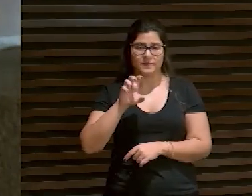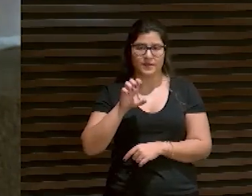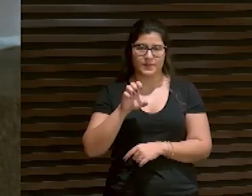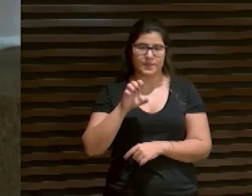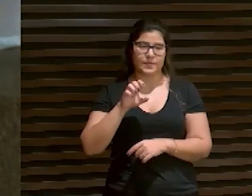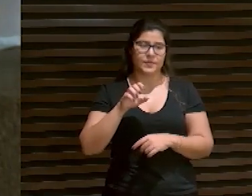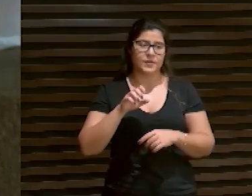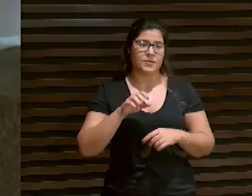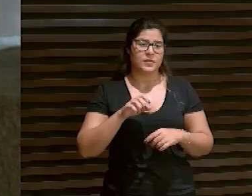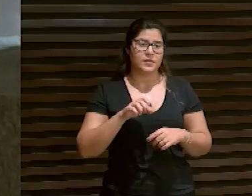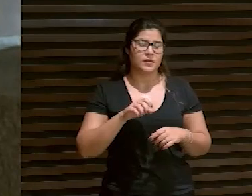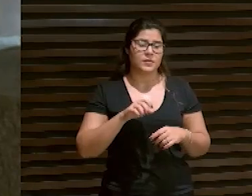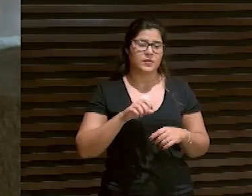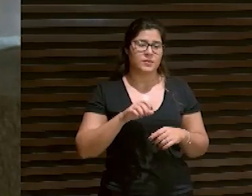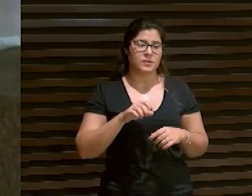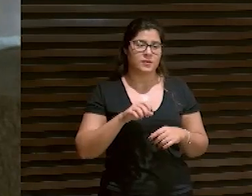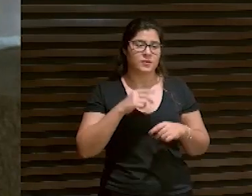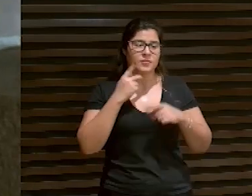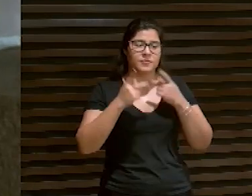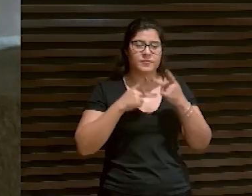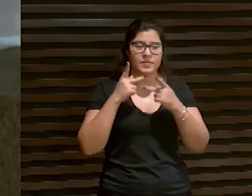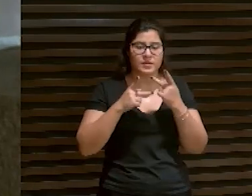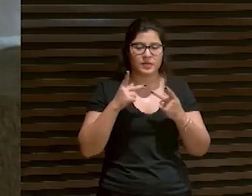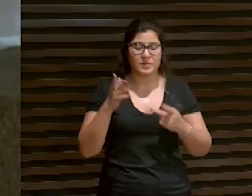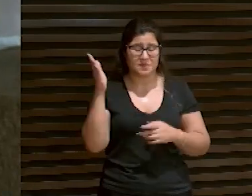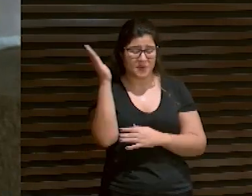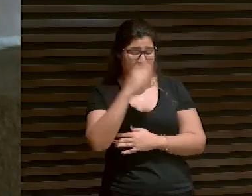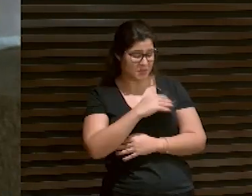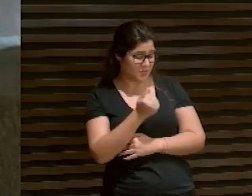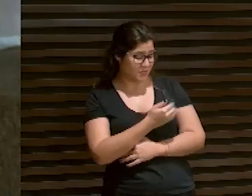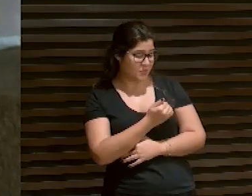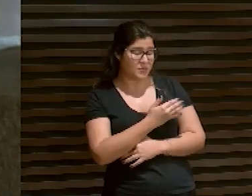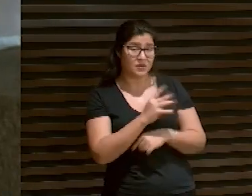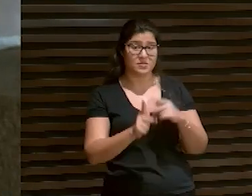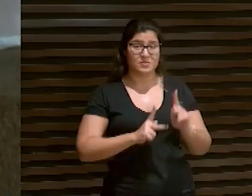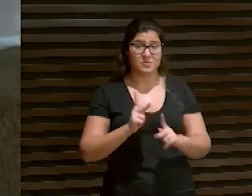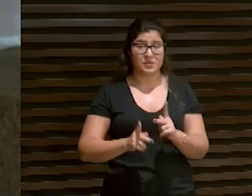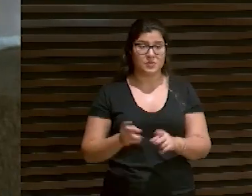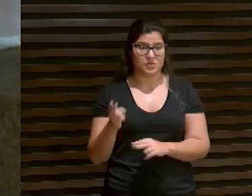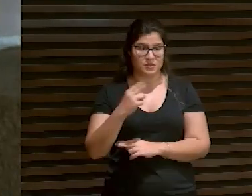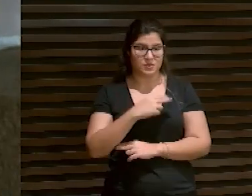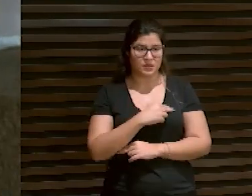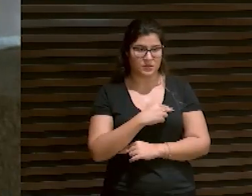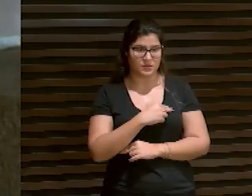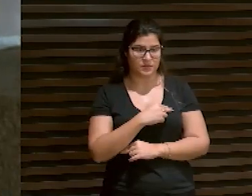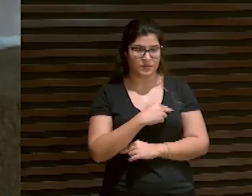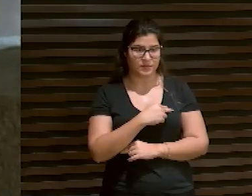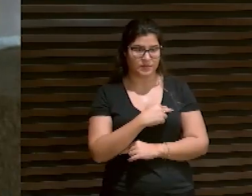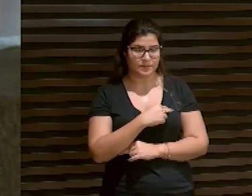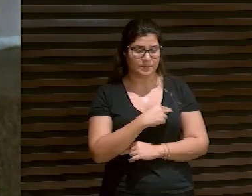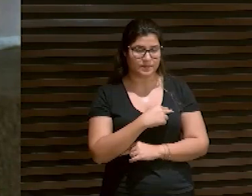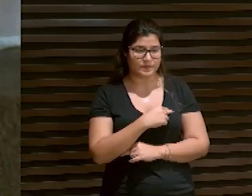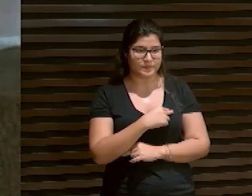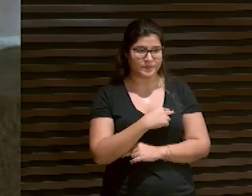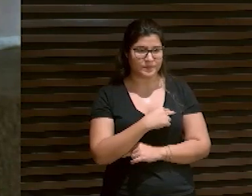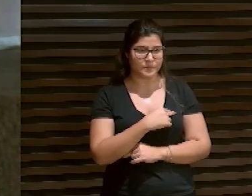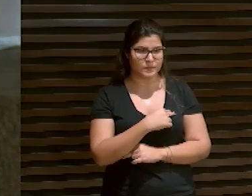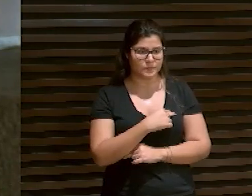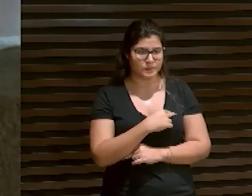a maldade do coração daquele povo. E o texto, então, fala aqui agora no verso...